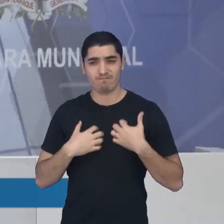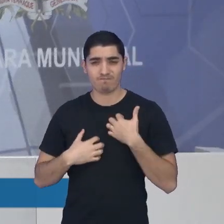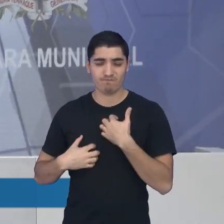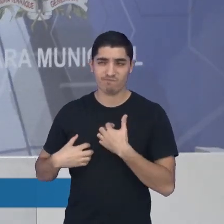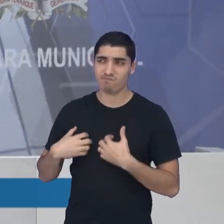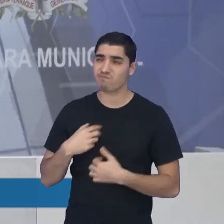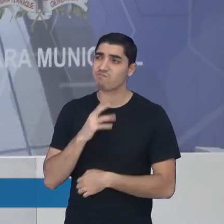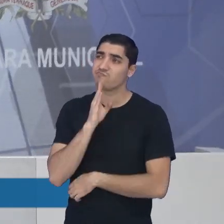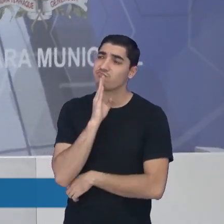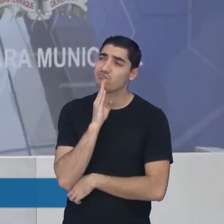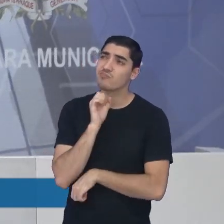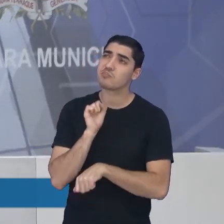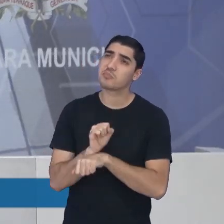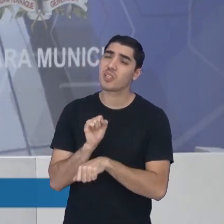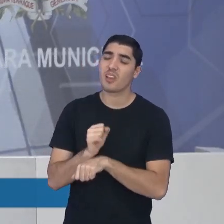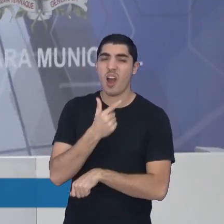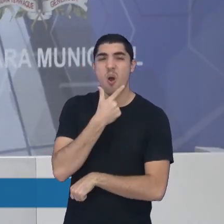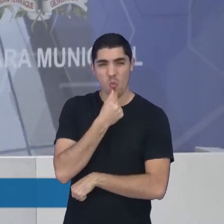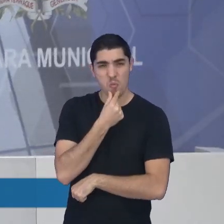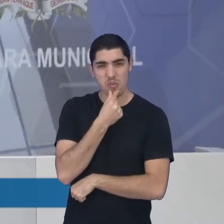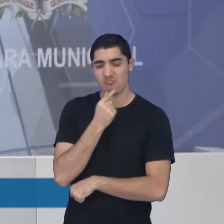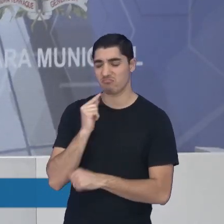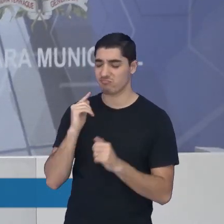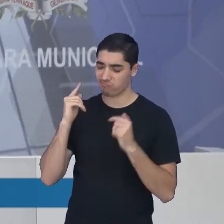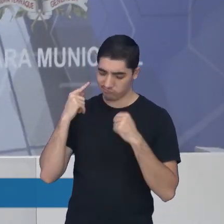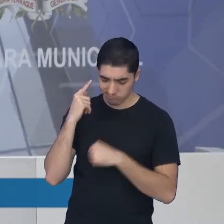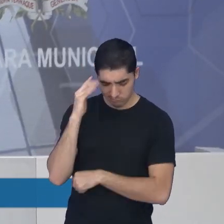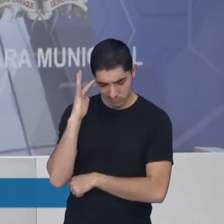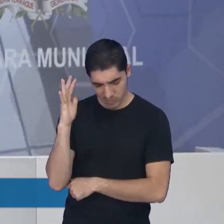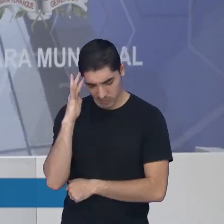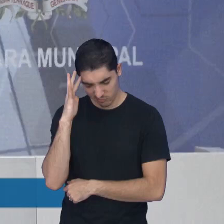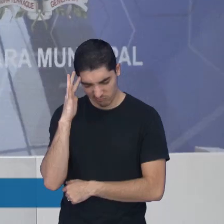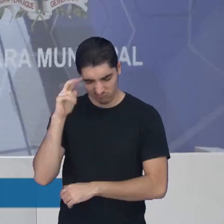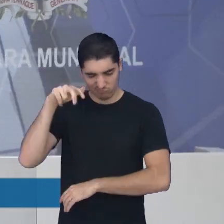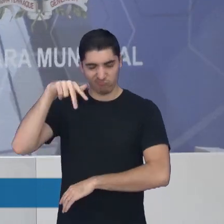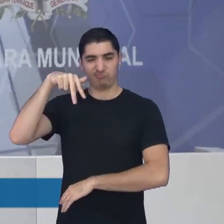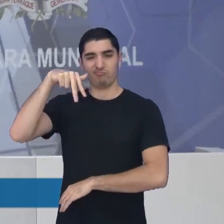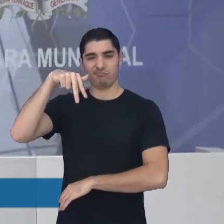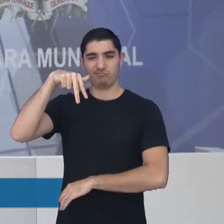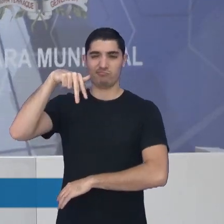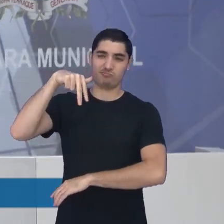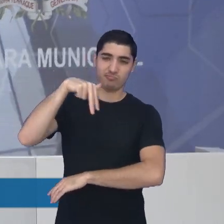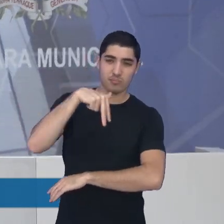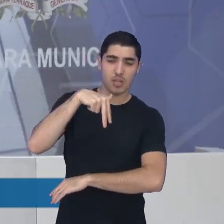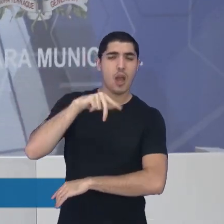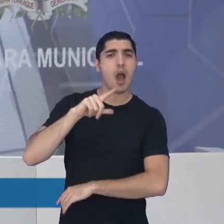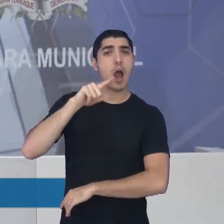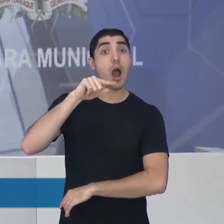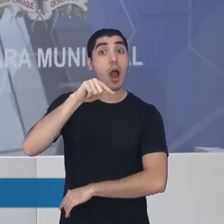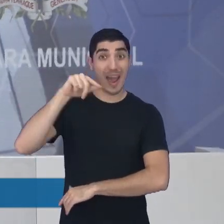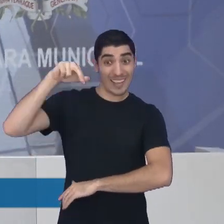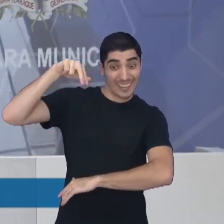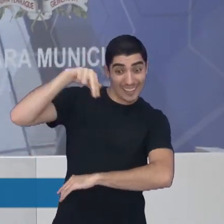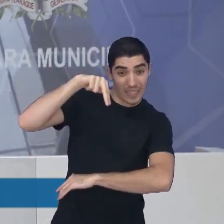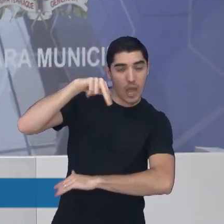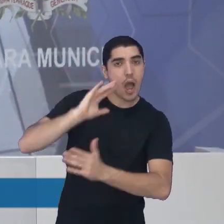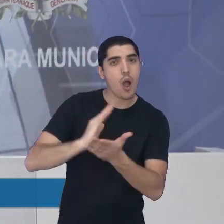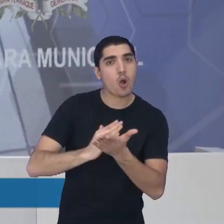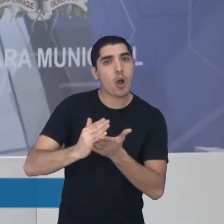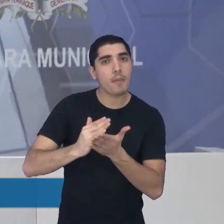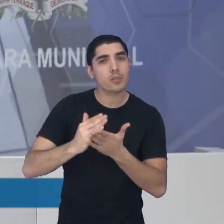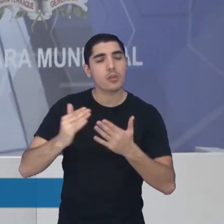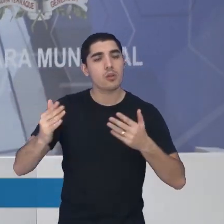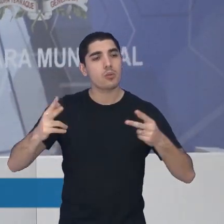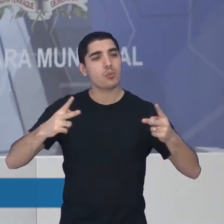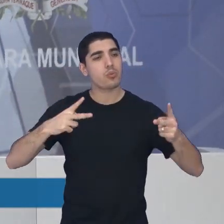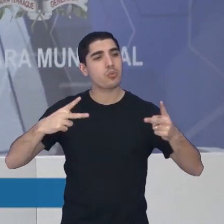já cabisbaixo, se levantou para sair, e aí veio uma breve brisa. E nesta brisa, ele